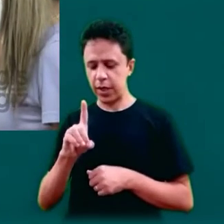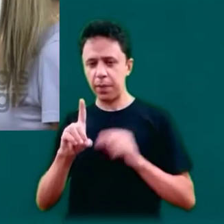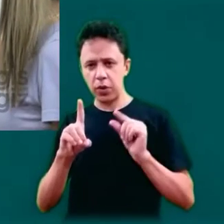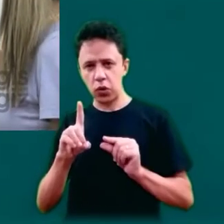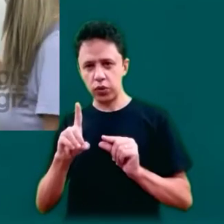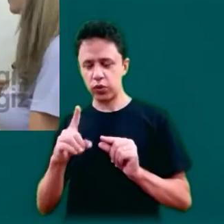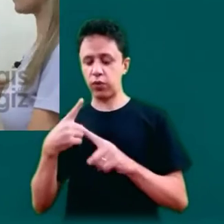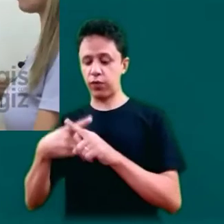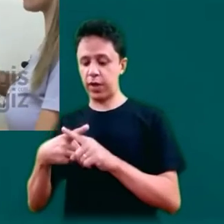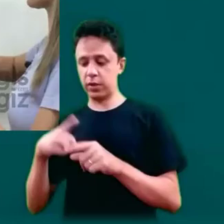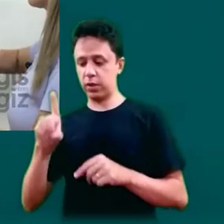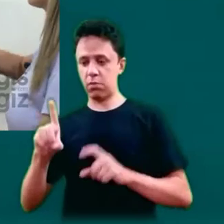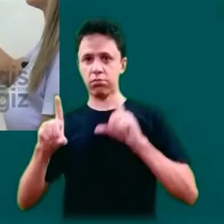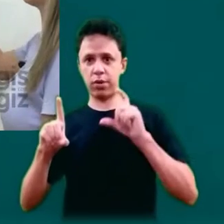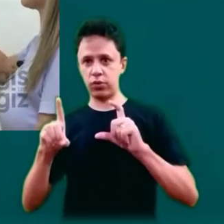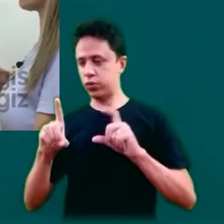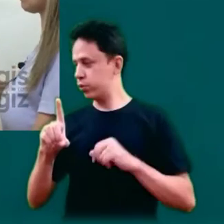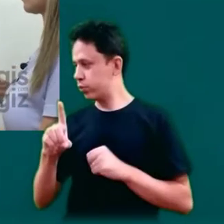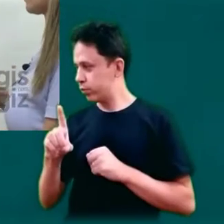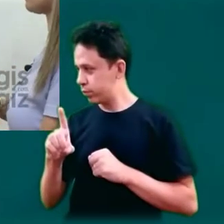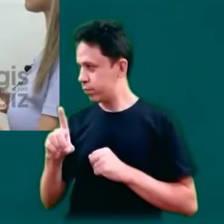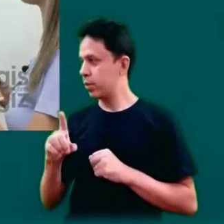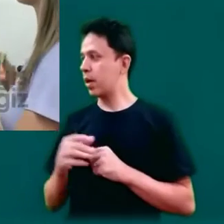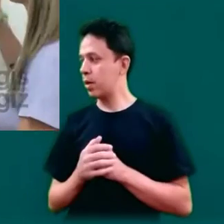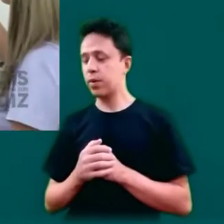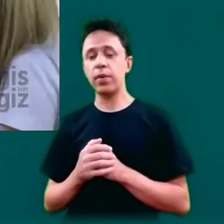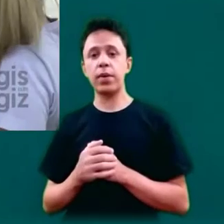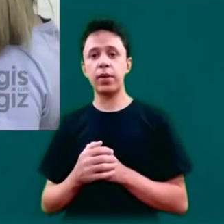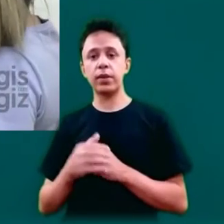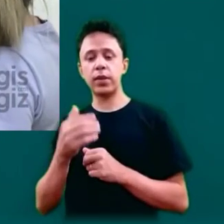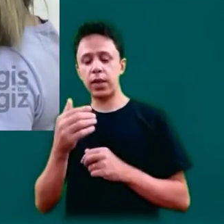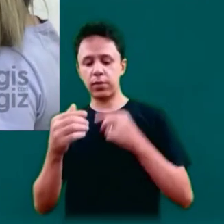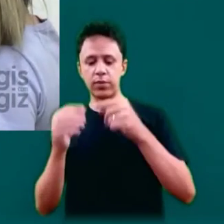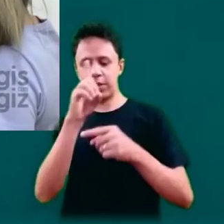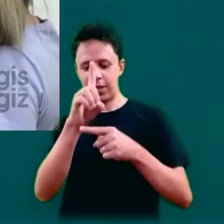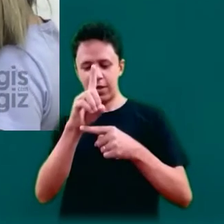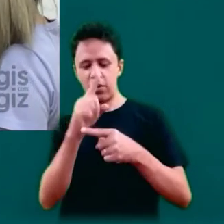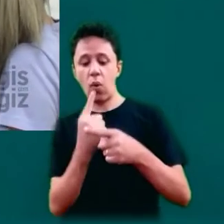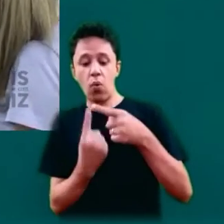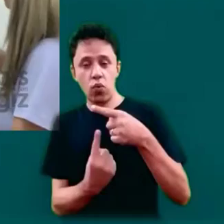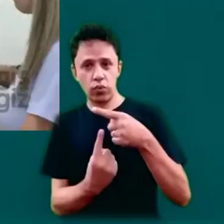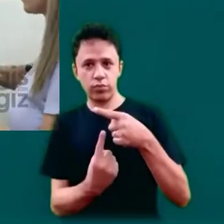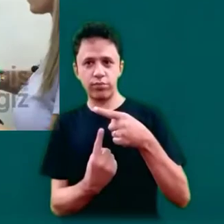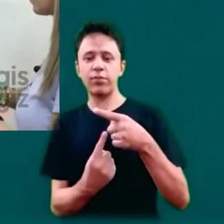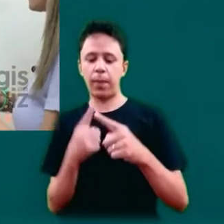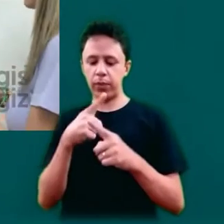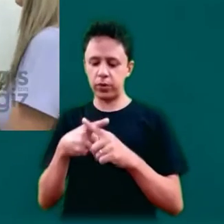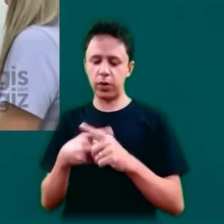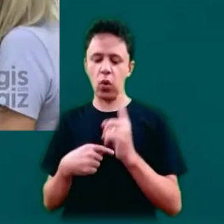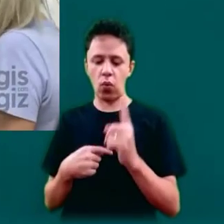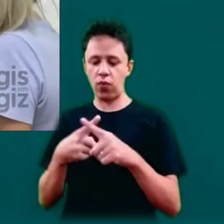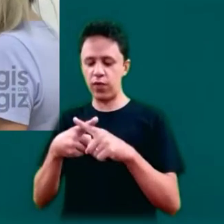vezes Dzão. E daí eu posso fazer o quê? Eu posso colocar aqui embaixo, gente, eu posso colocar 1 aqui embaixo, multiplico 1 vezes